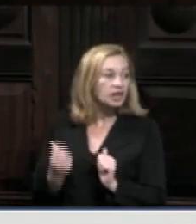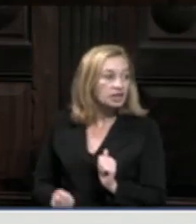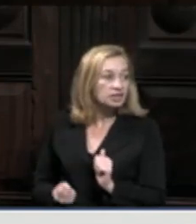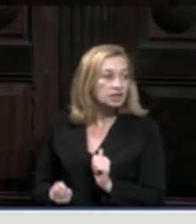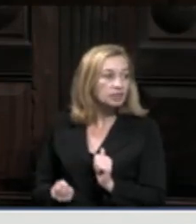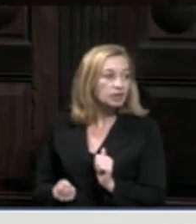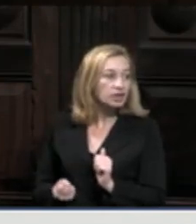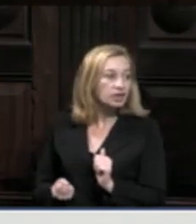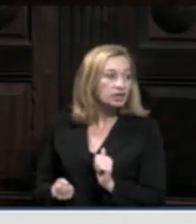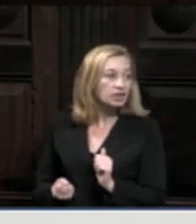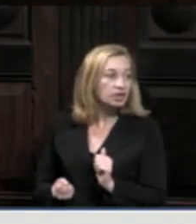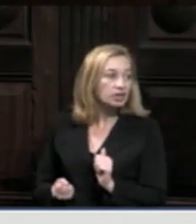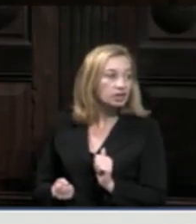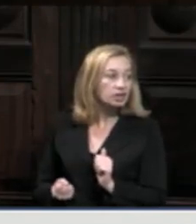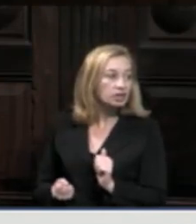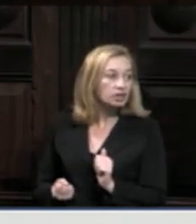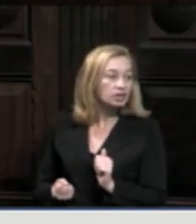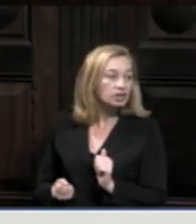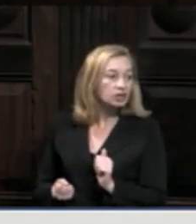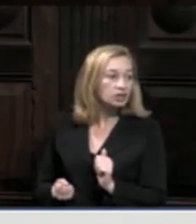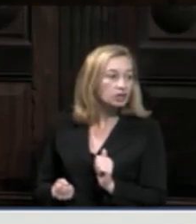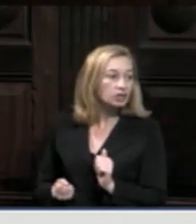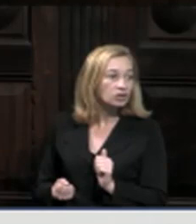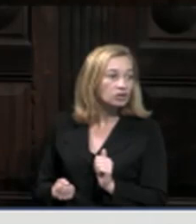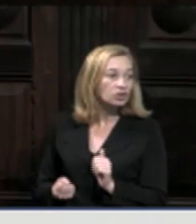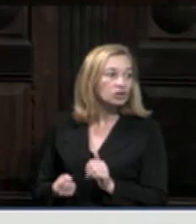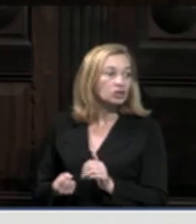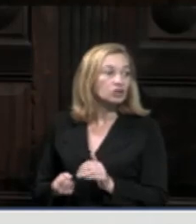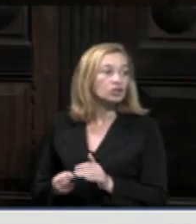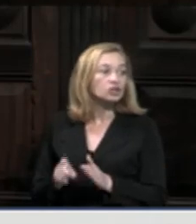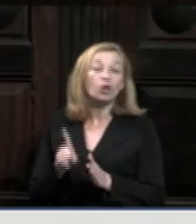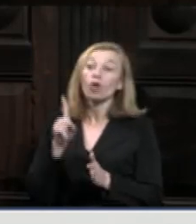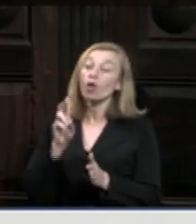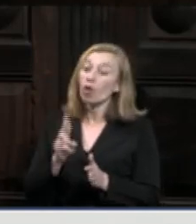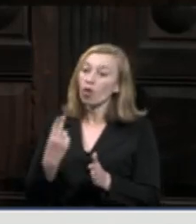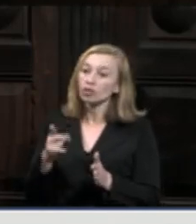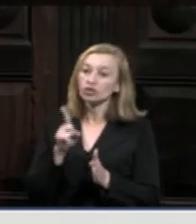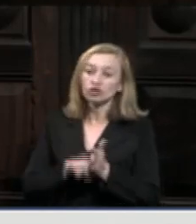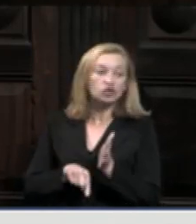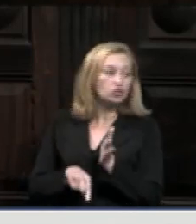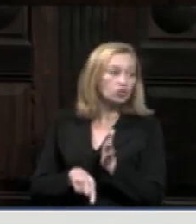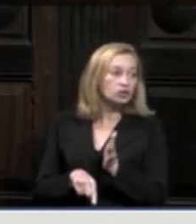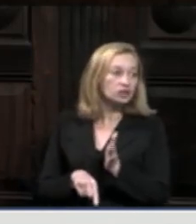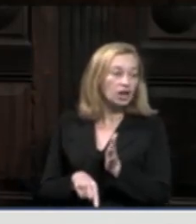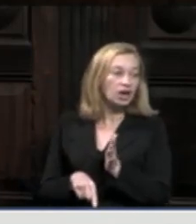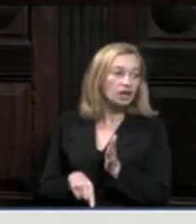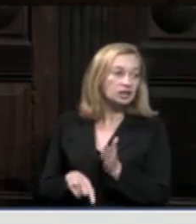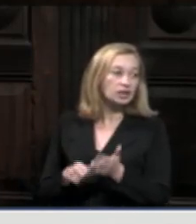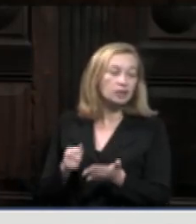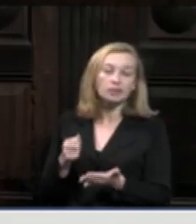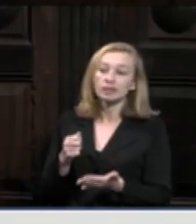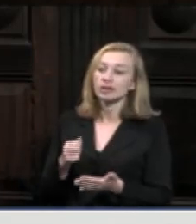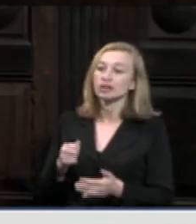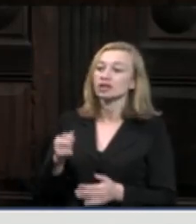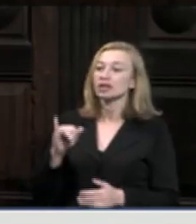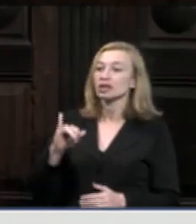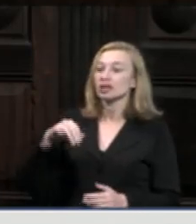receber ou ter descontado a sua dívida sob a forma de pagamento dos impostos.